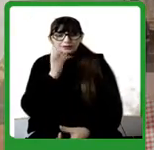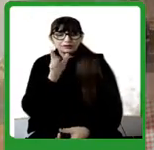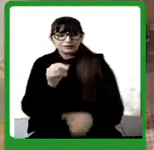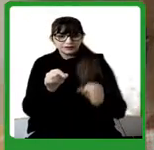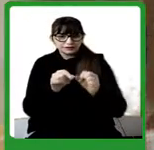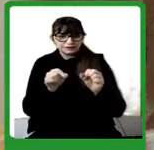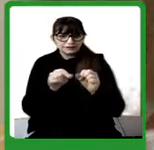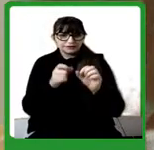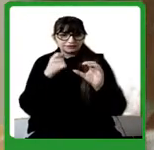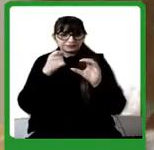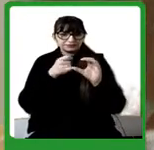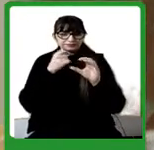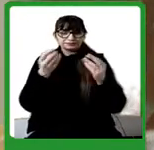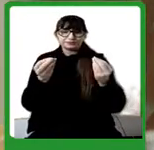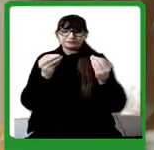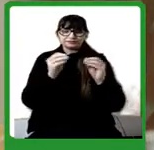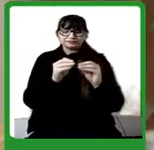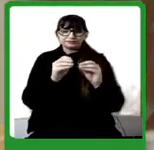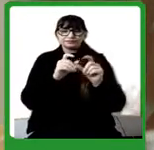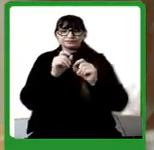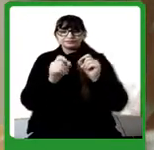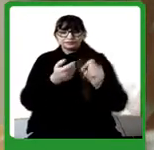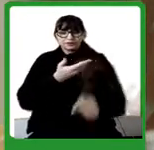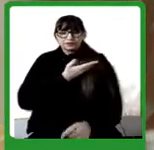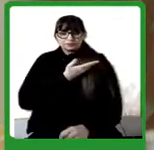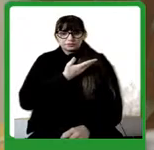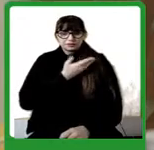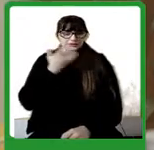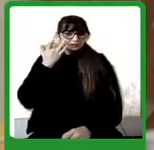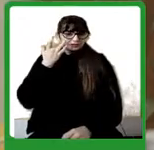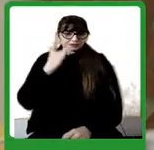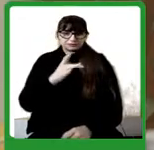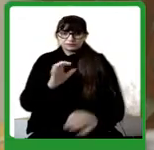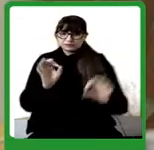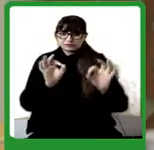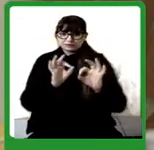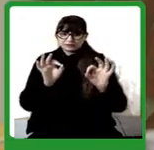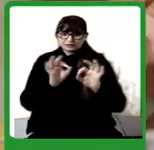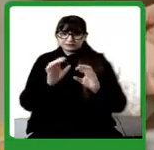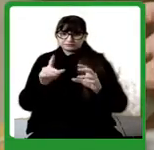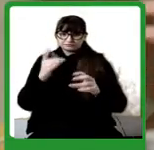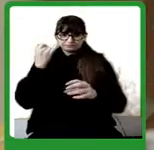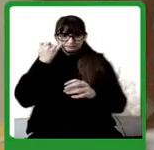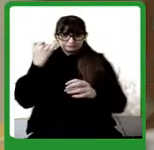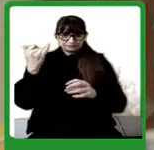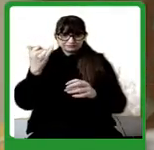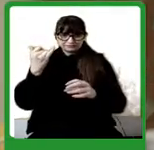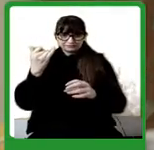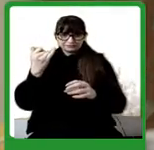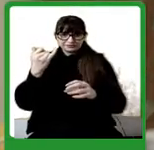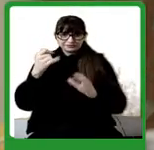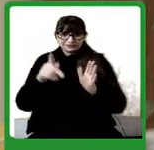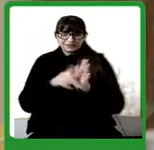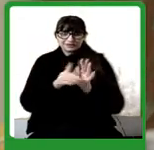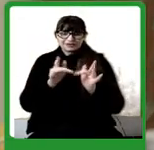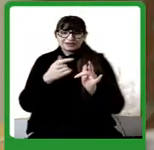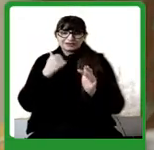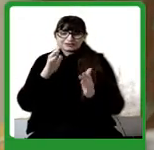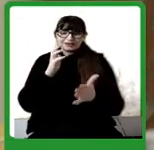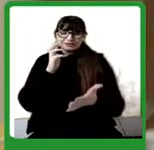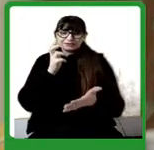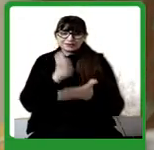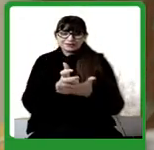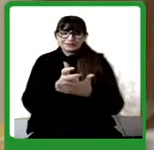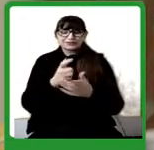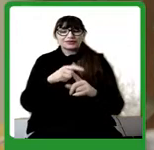pessoal que tinha um amigo meu que ele não tinha ideia pra dar presente pro dia dos namorados. Um amigo meu, não era eu, né? Eu já tinha comprado coisa. Sim. Mas essa aí é